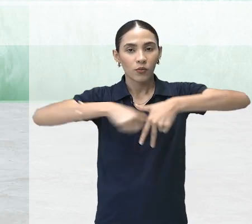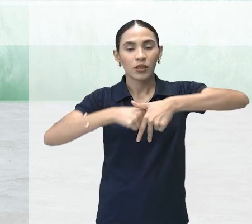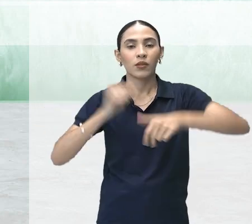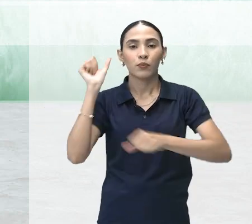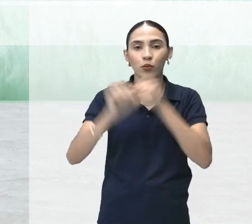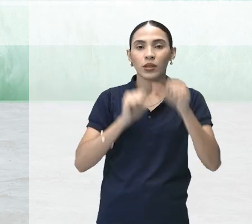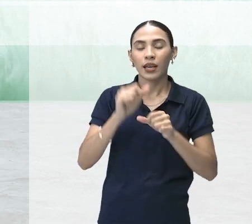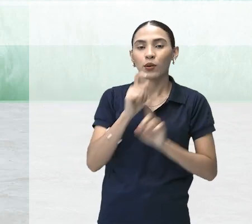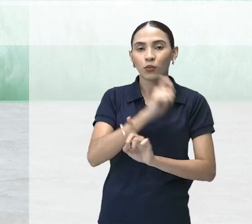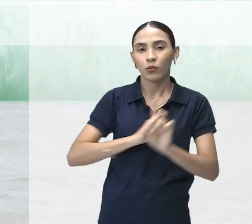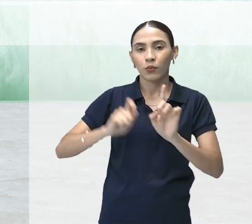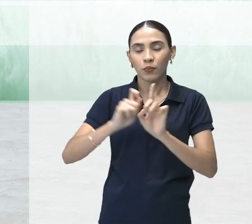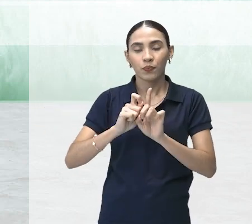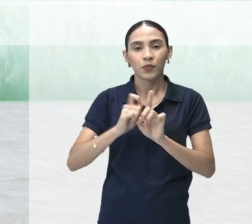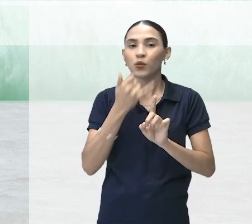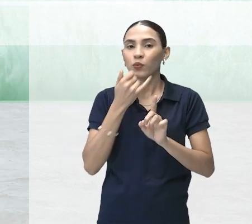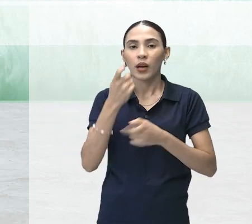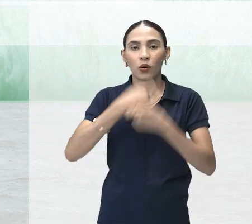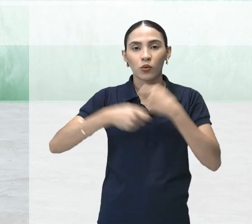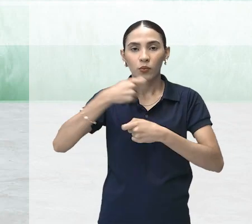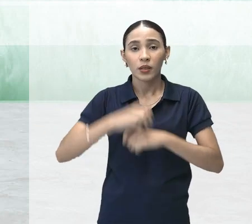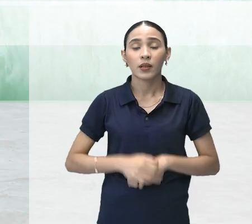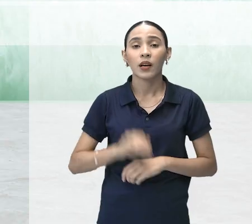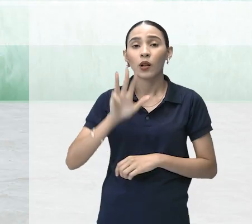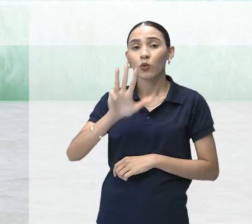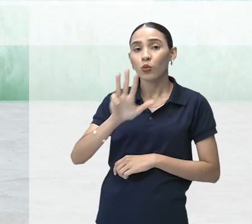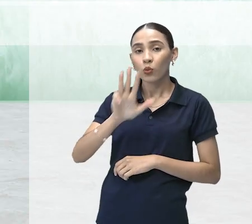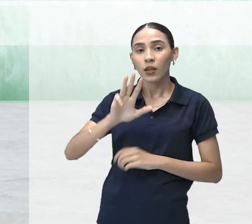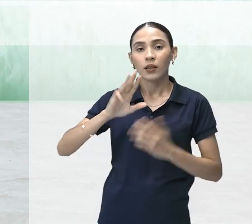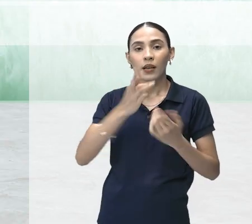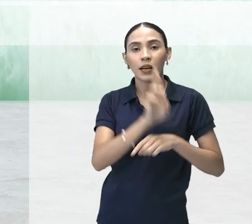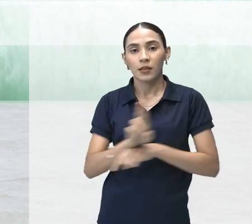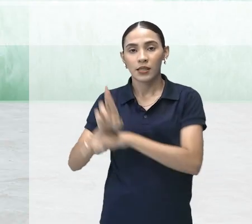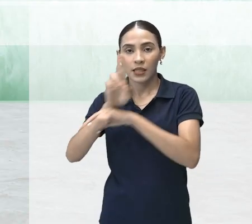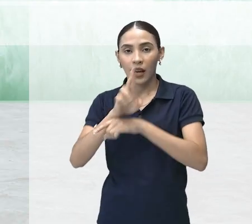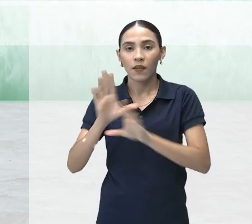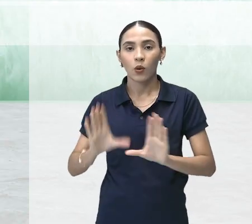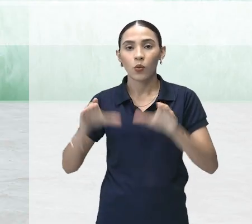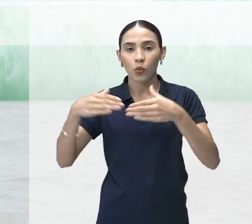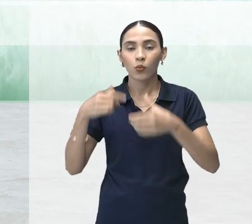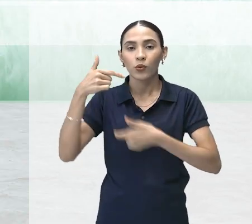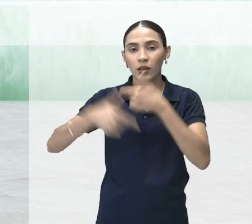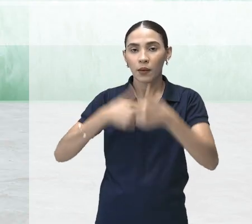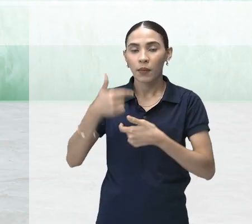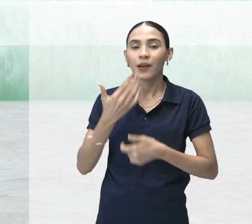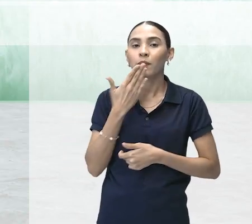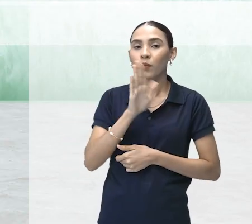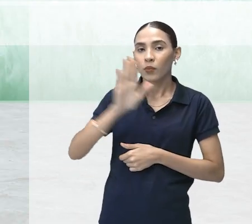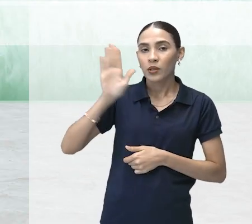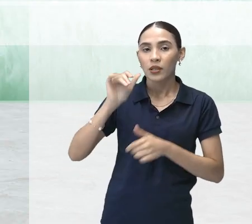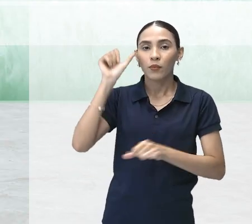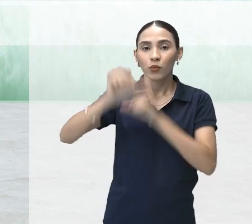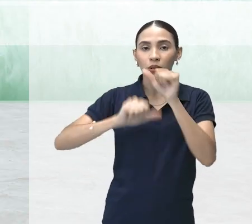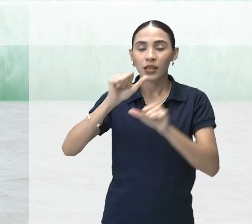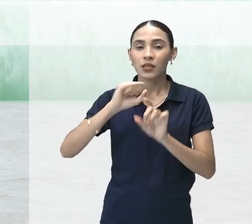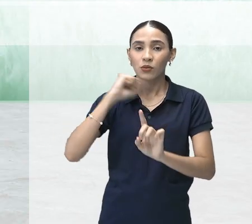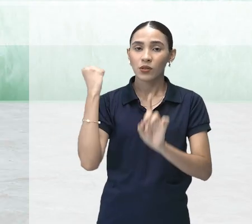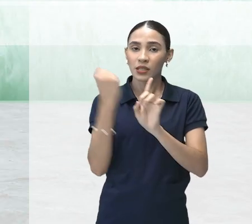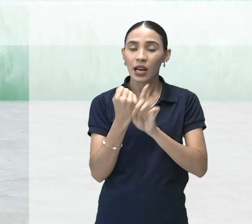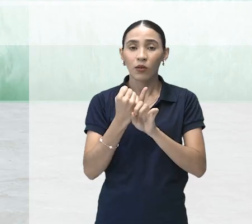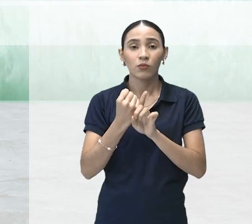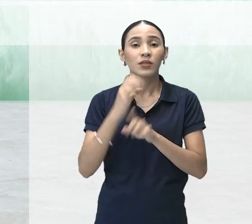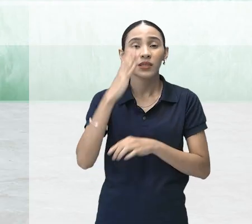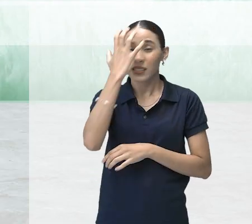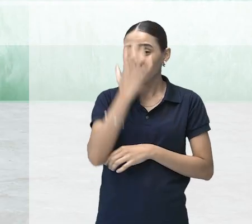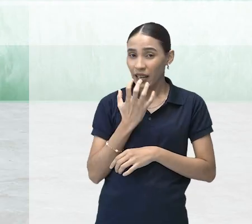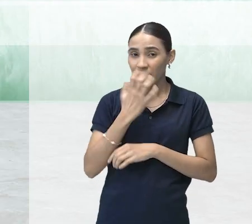modernizar a economia. Já Lula representava a classe trabalhadora e prometia reformas sociais